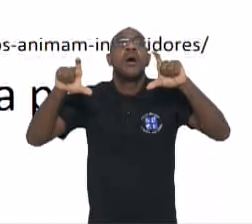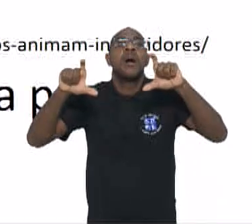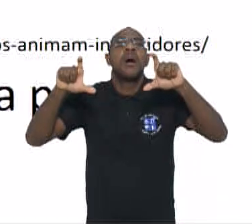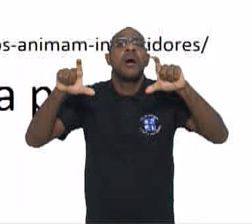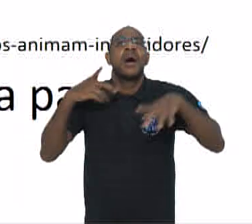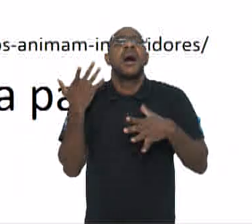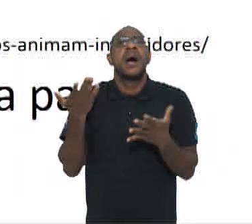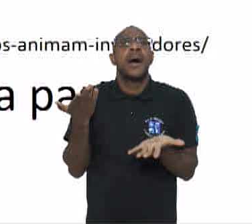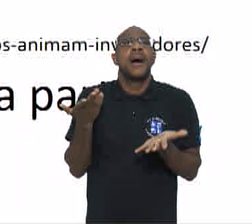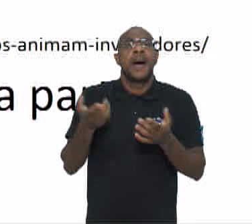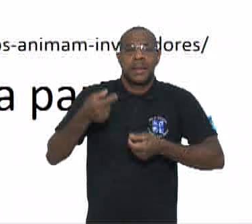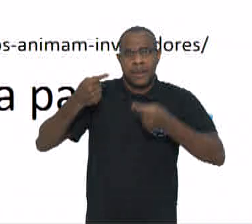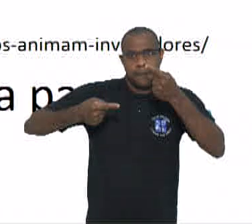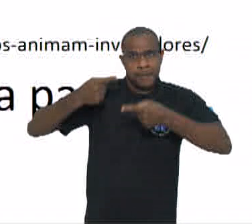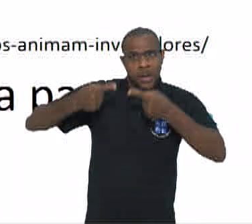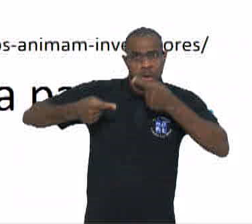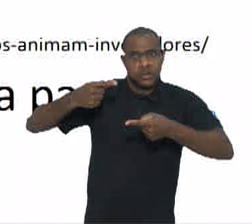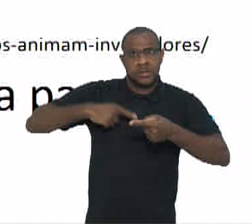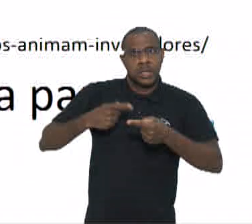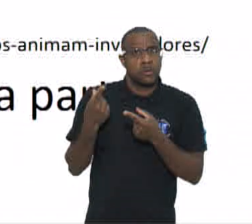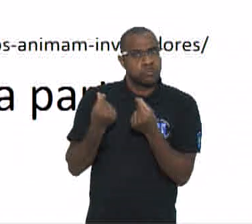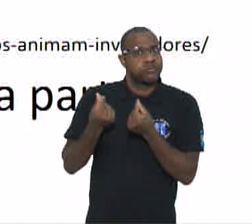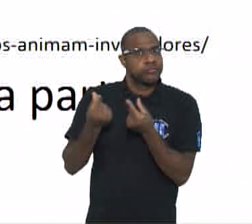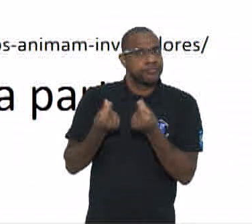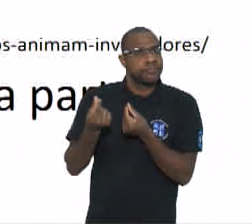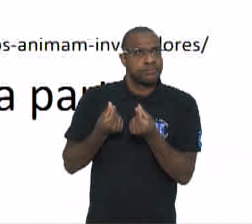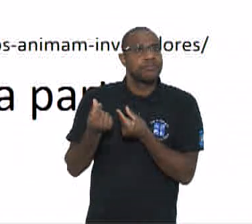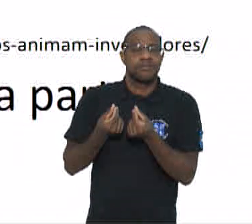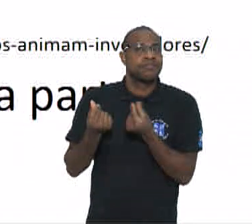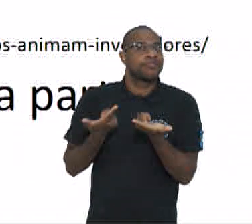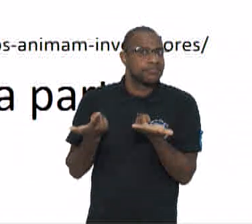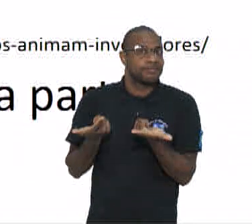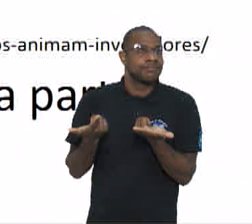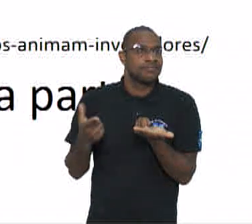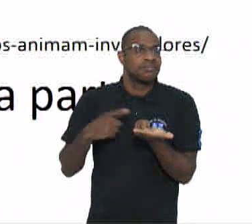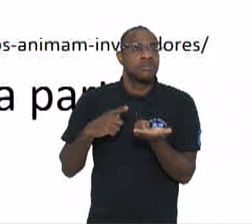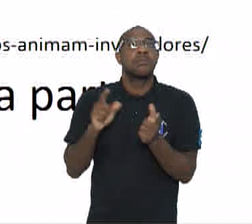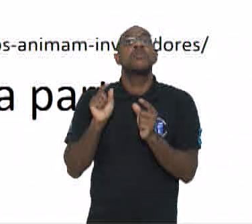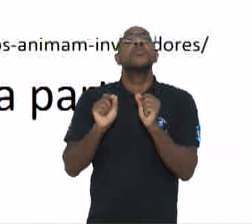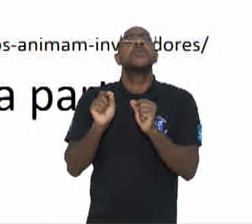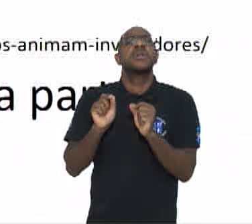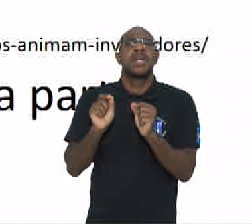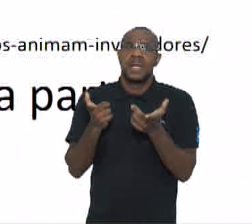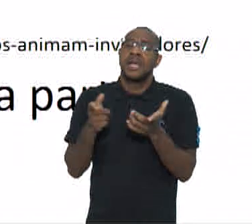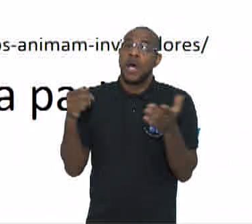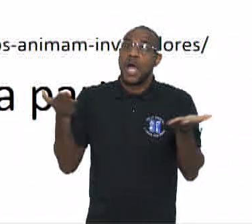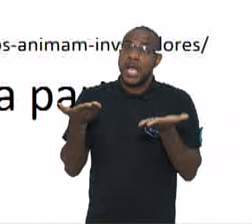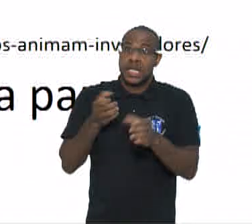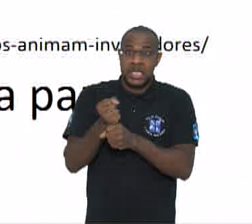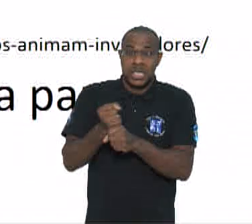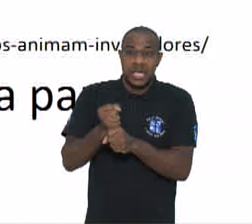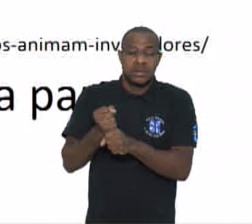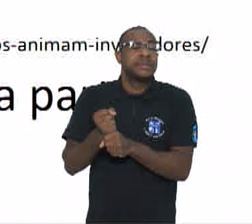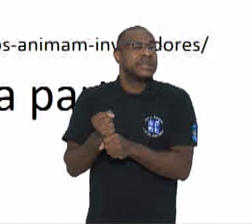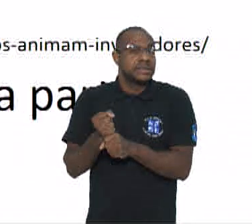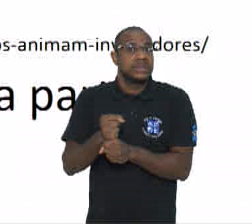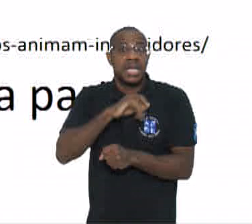essas políticas terem um custo, o déficit público americano será catastrófico nesse ano. Mais